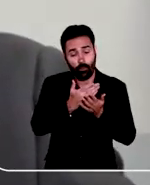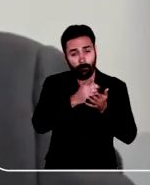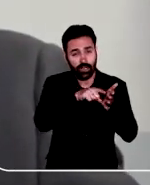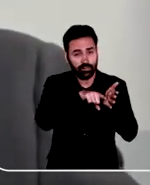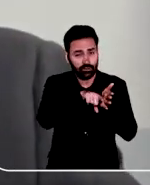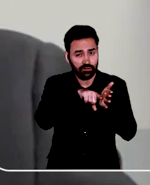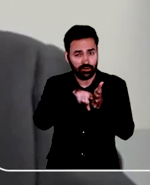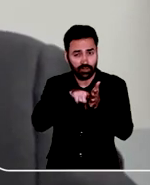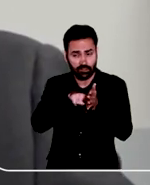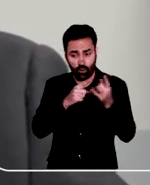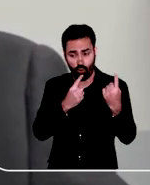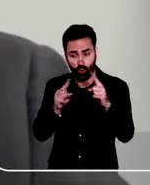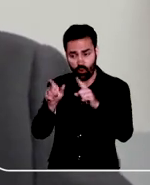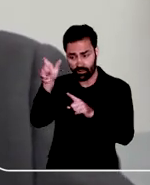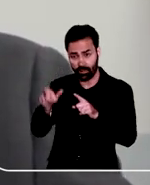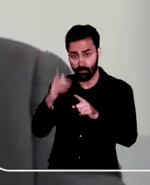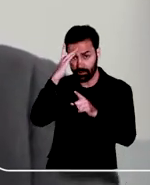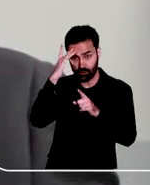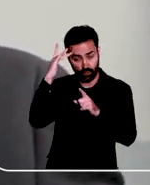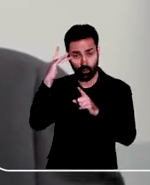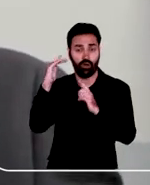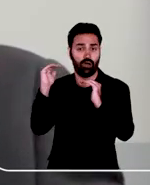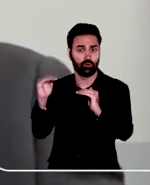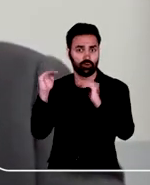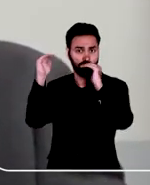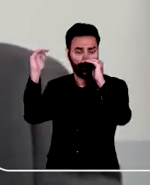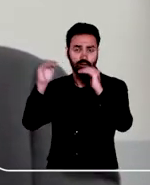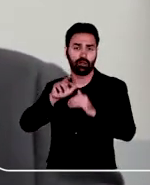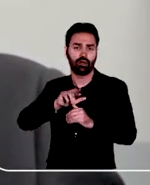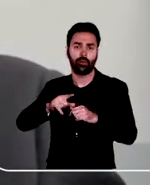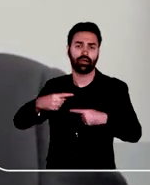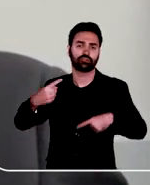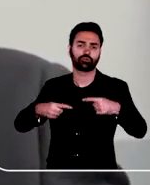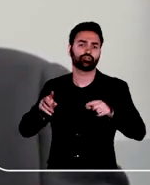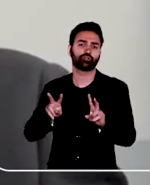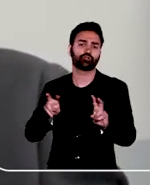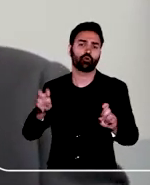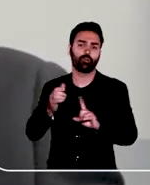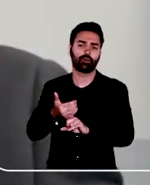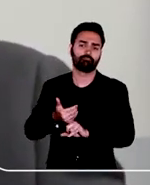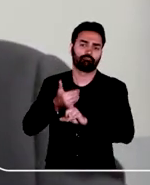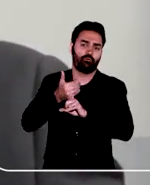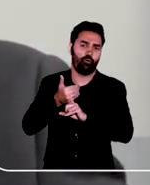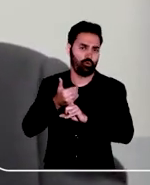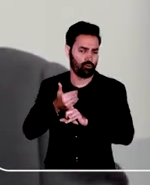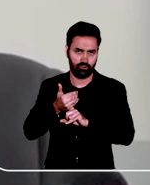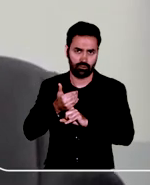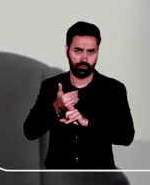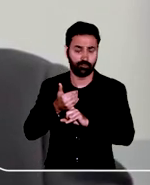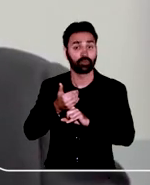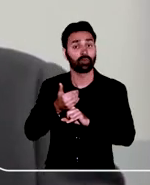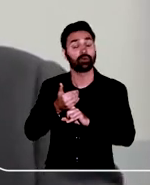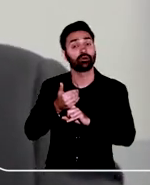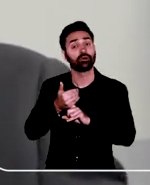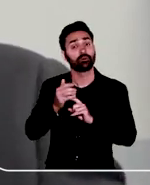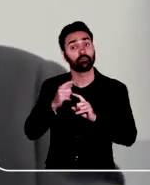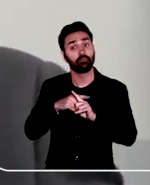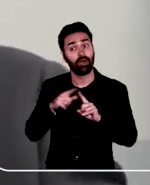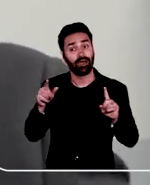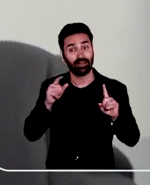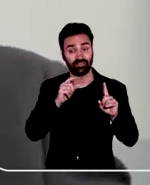veja que quando do início da investigação contra uma autoridade não é discutida a questão do foro prerrogativa porque é uma instituição